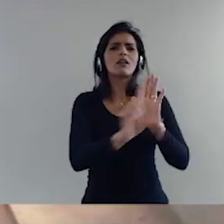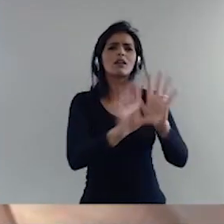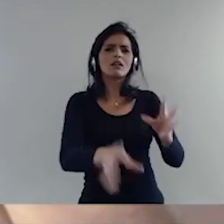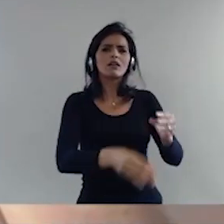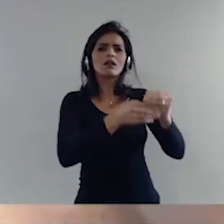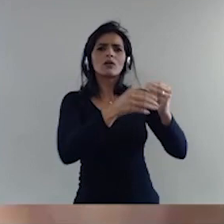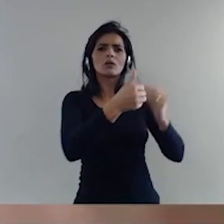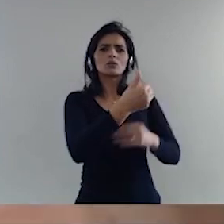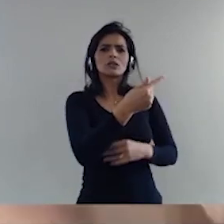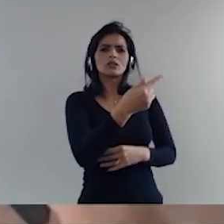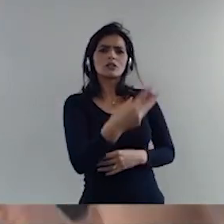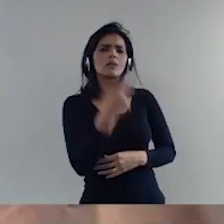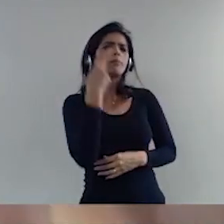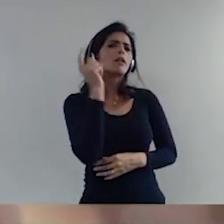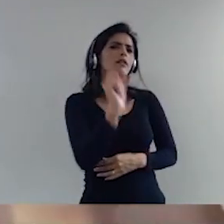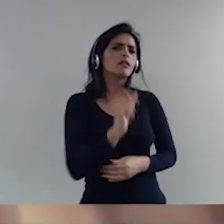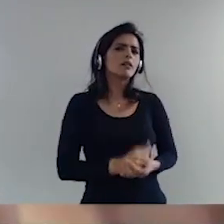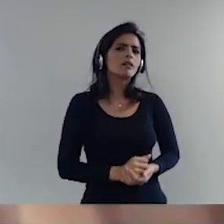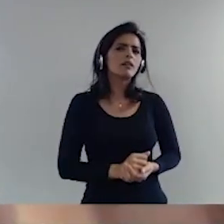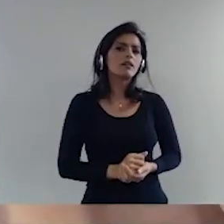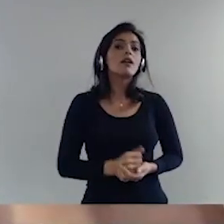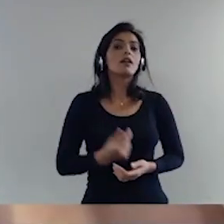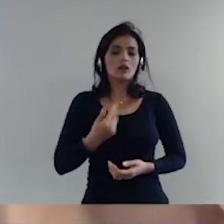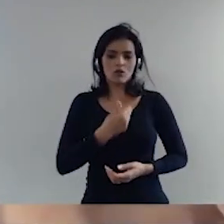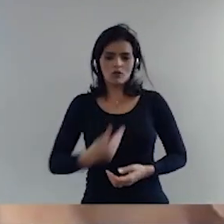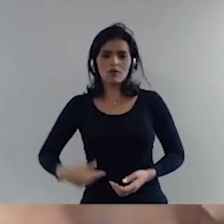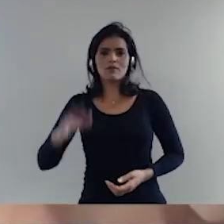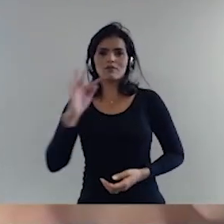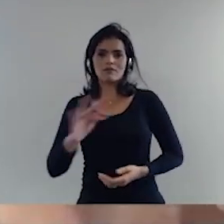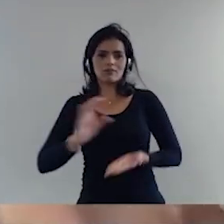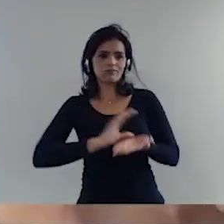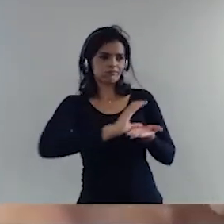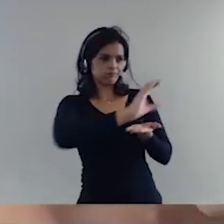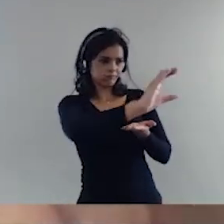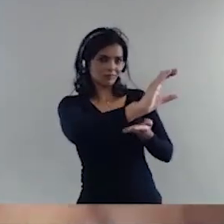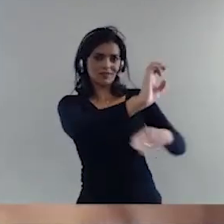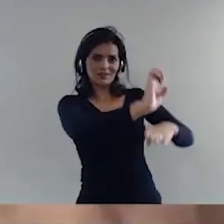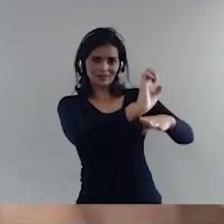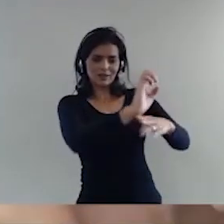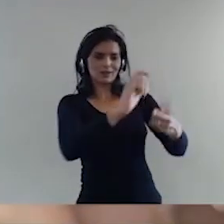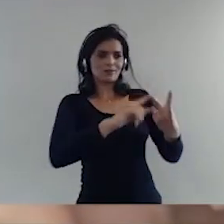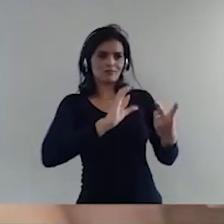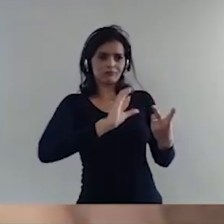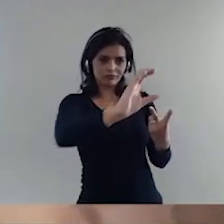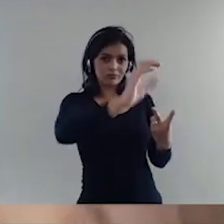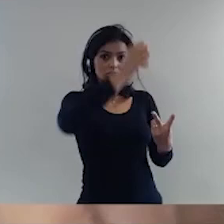complementar 173 era para passar dinheiro para estados e municípios. Passou